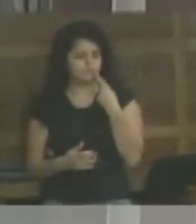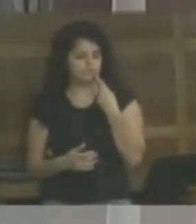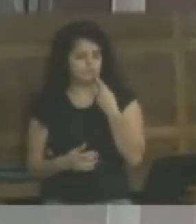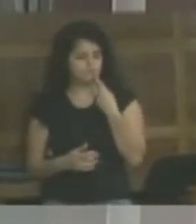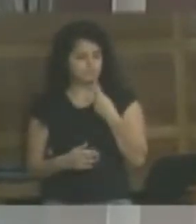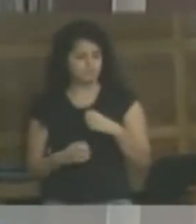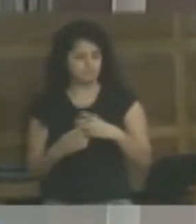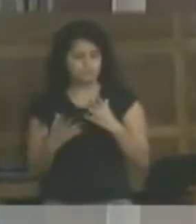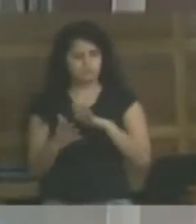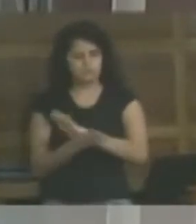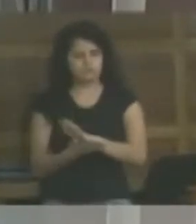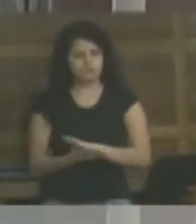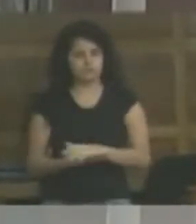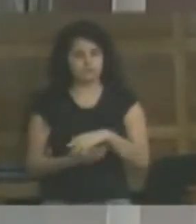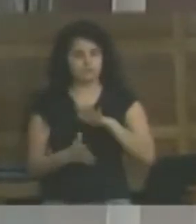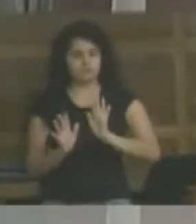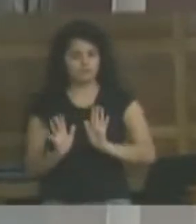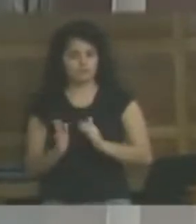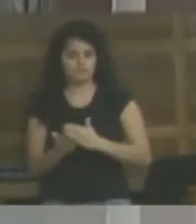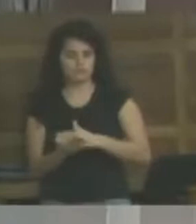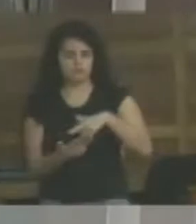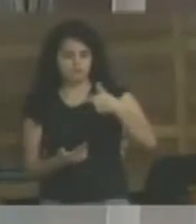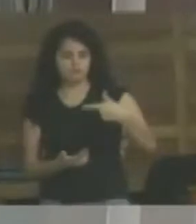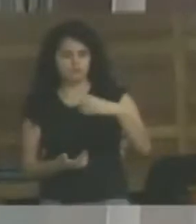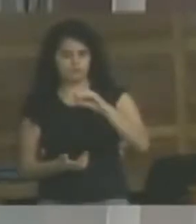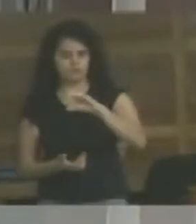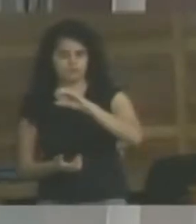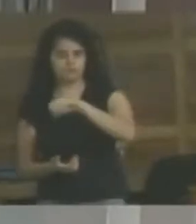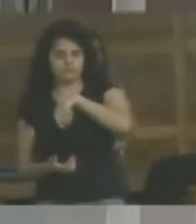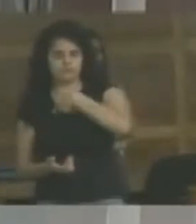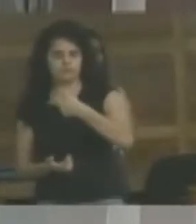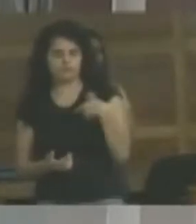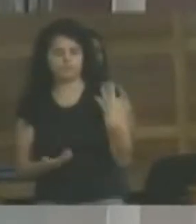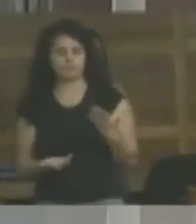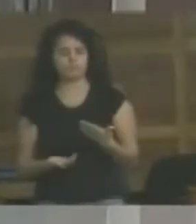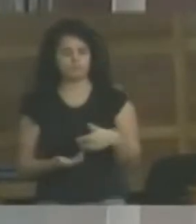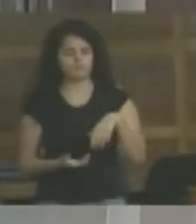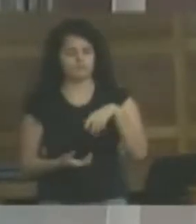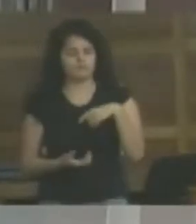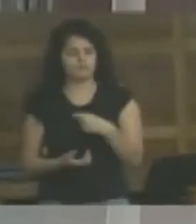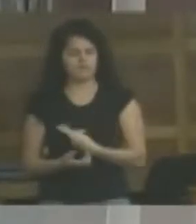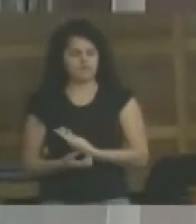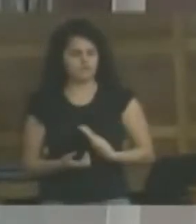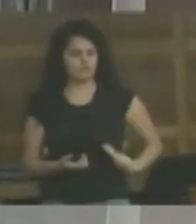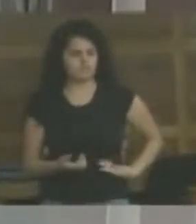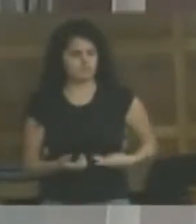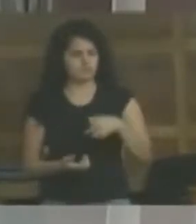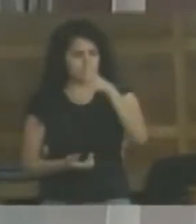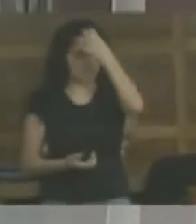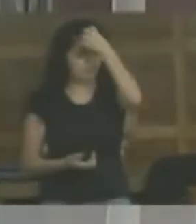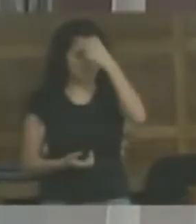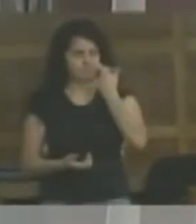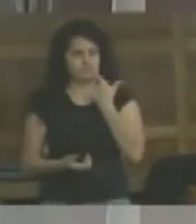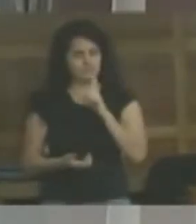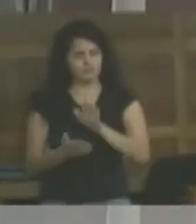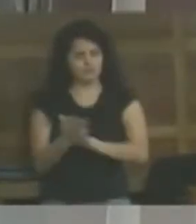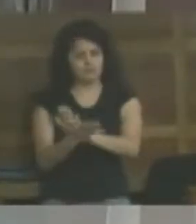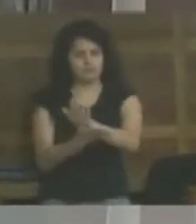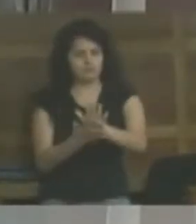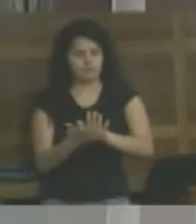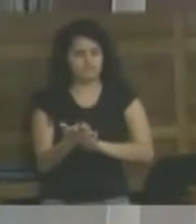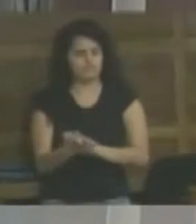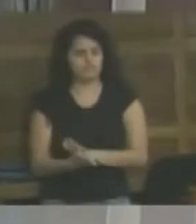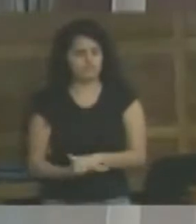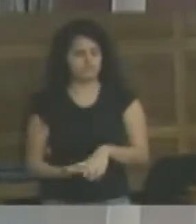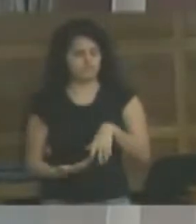Agora, desde 2002, quando o Aurélio foi deputado estadual, que essa cidade não recebe nada. Não